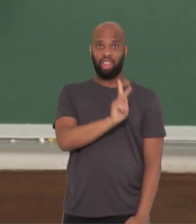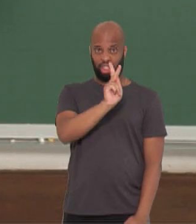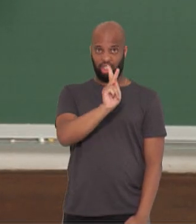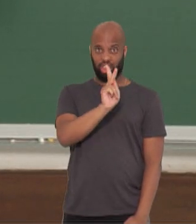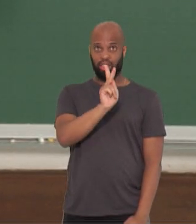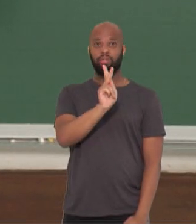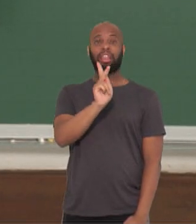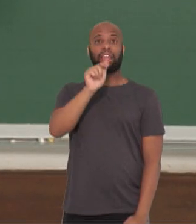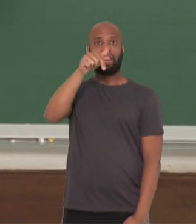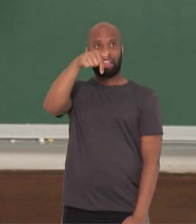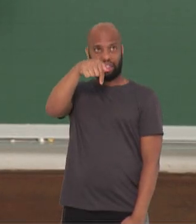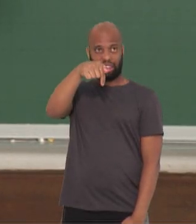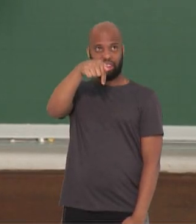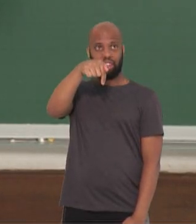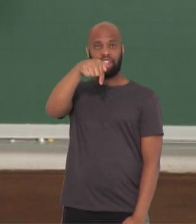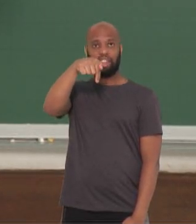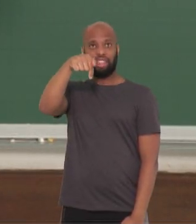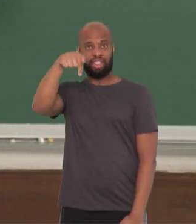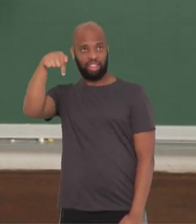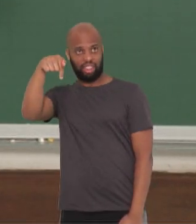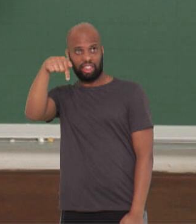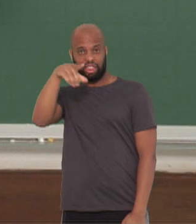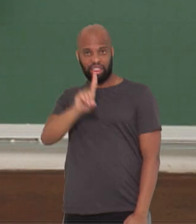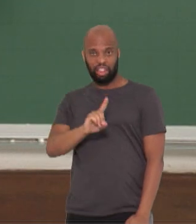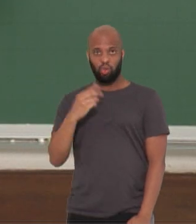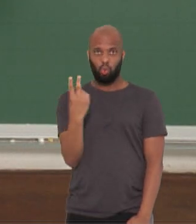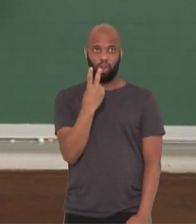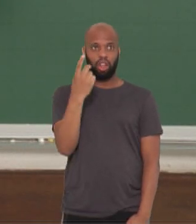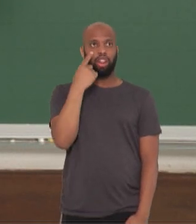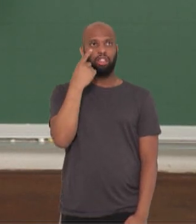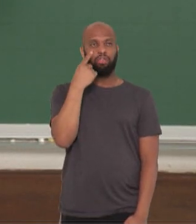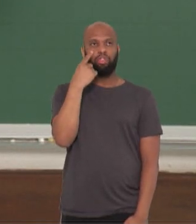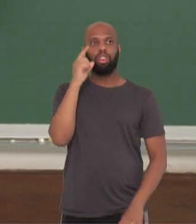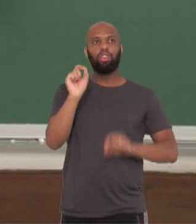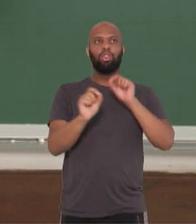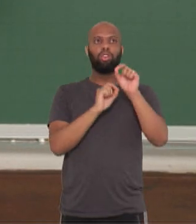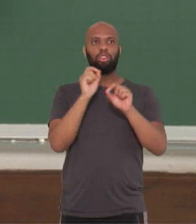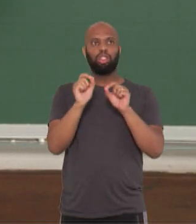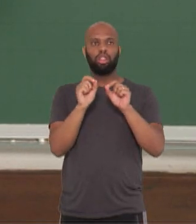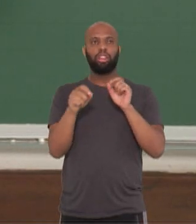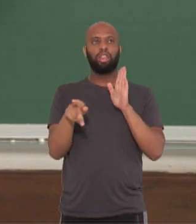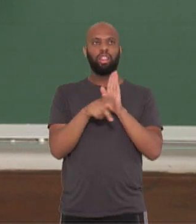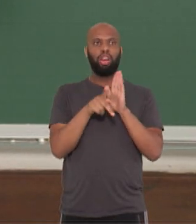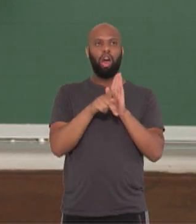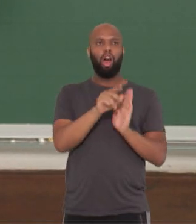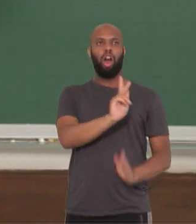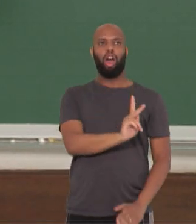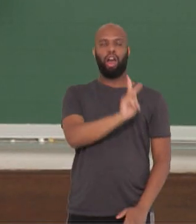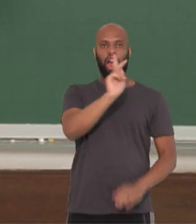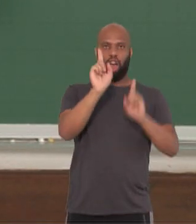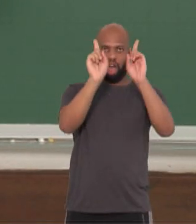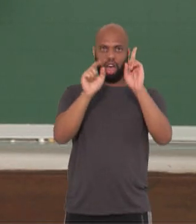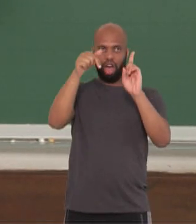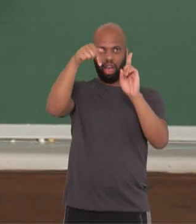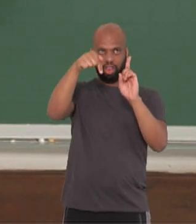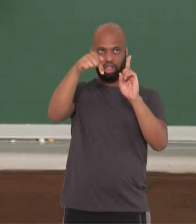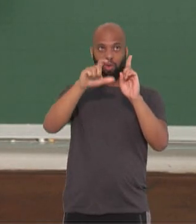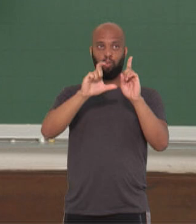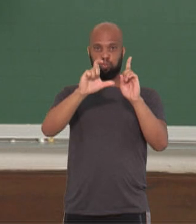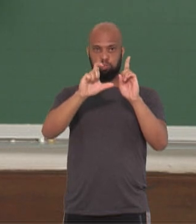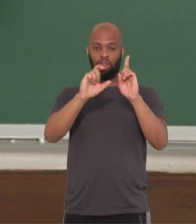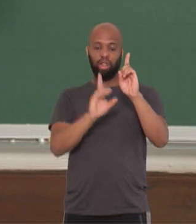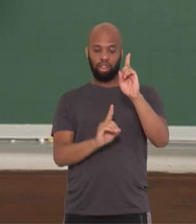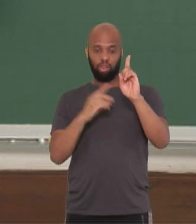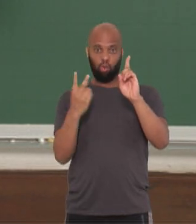Q sobre D quadrado. Veja que esses três primeiros termos saem da equação do campo elétrico, KQ sobre D